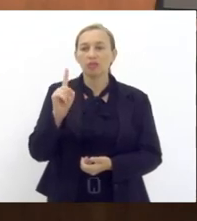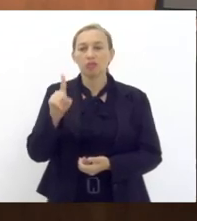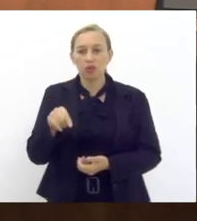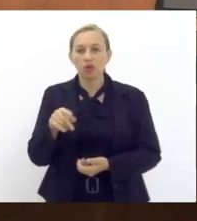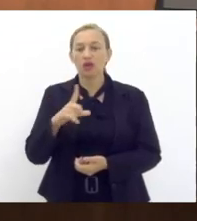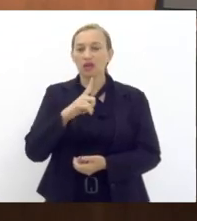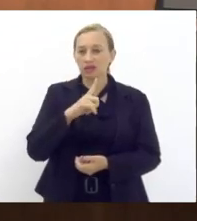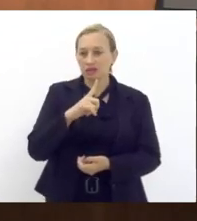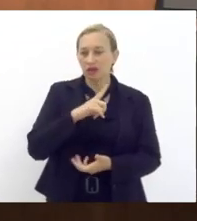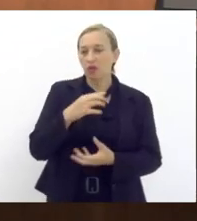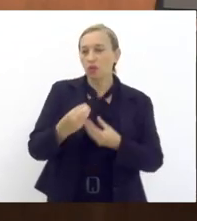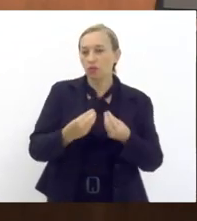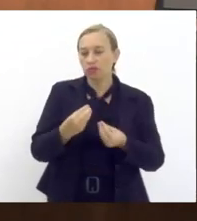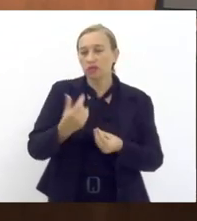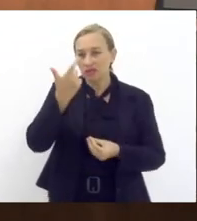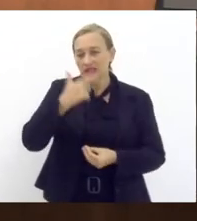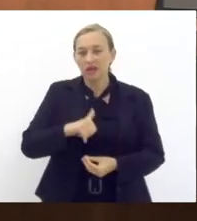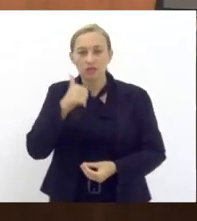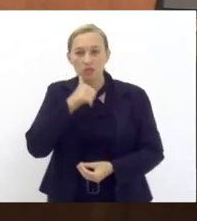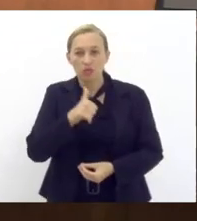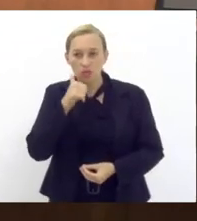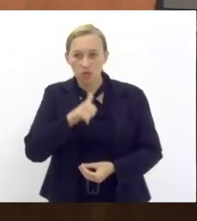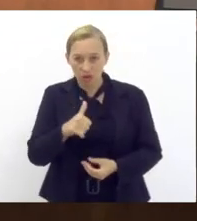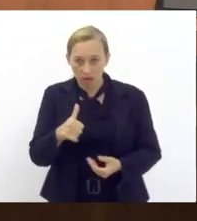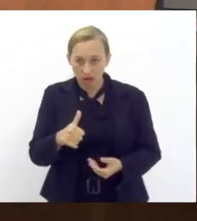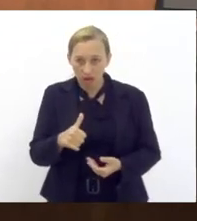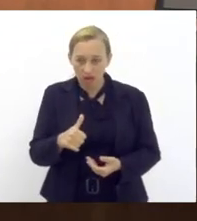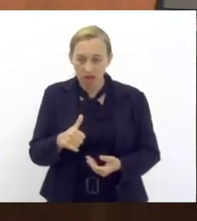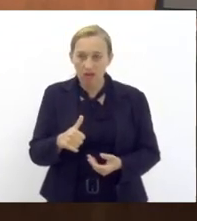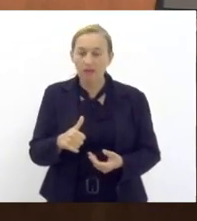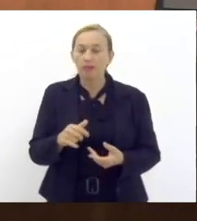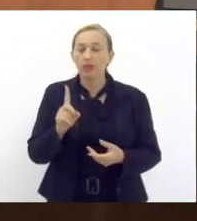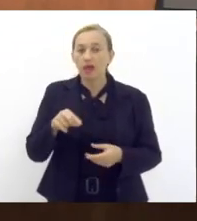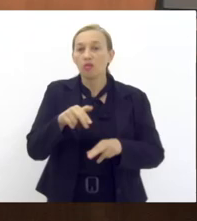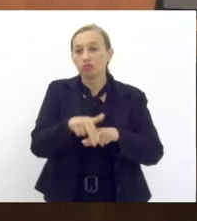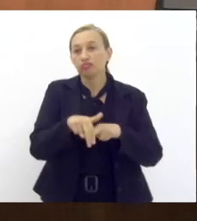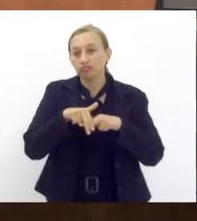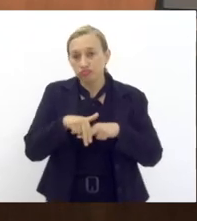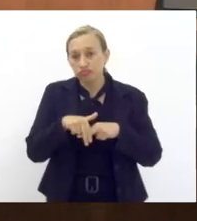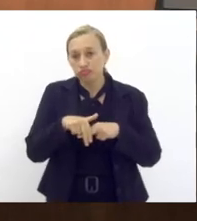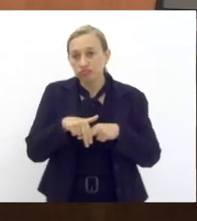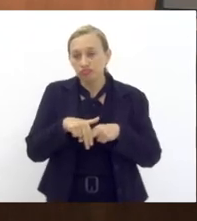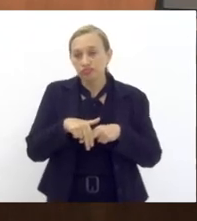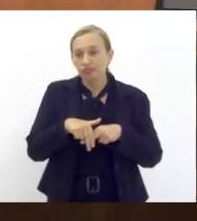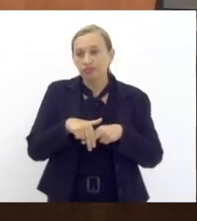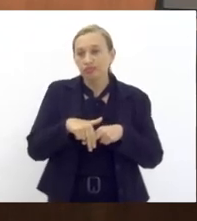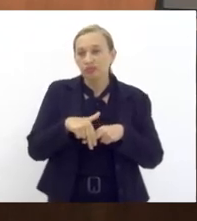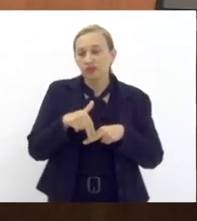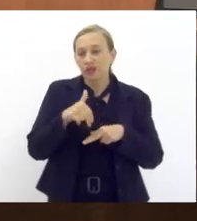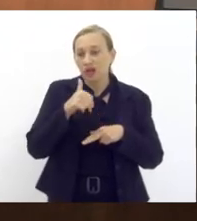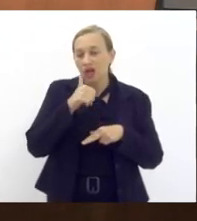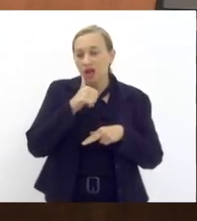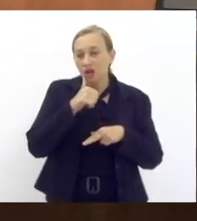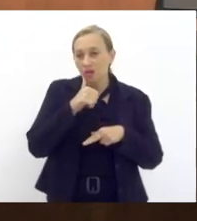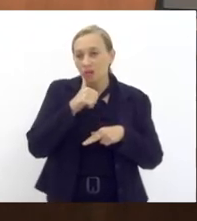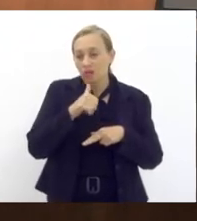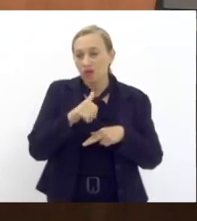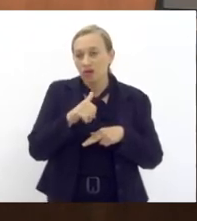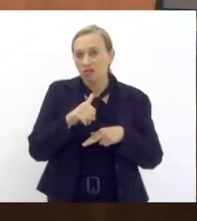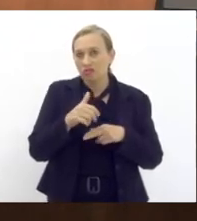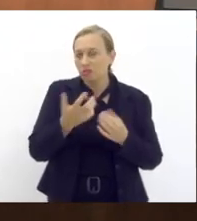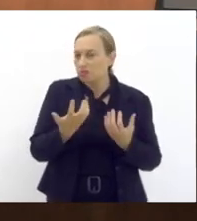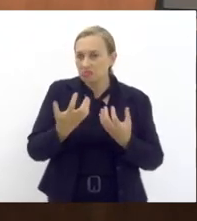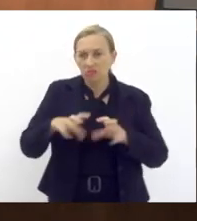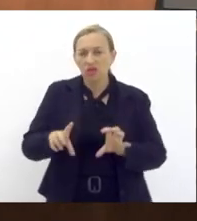maternidade como um desdobramento natural é um dos motivos que fazem com que a mulher não procure esse